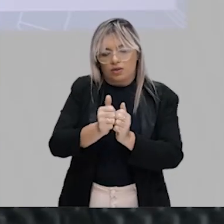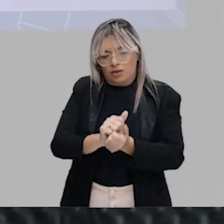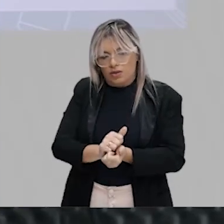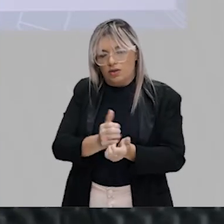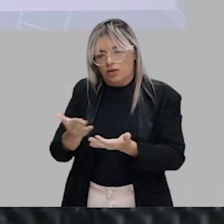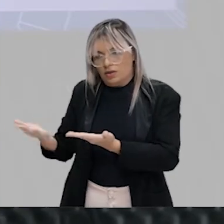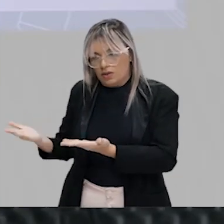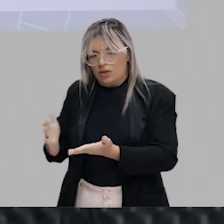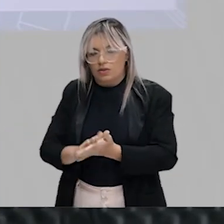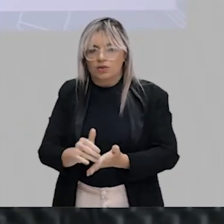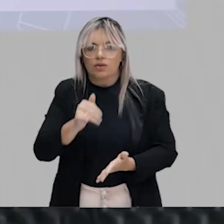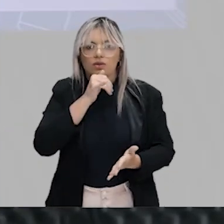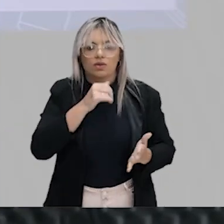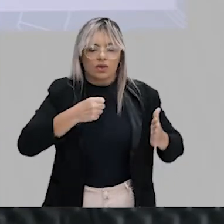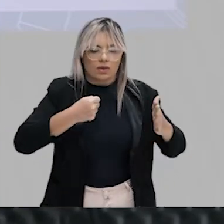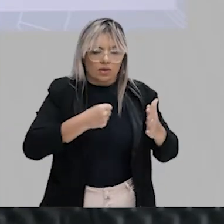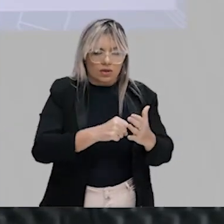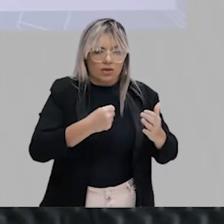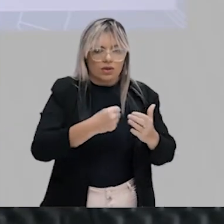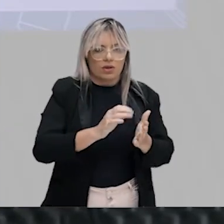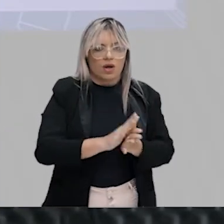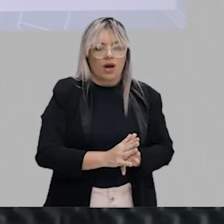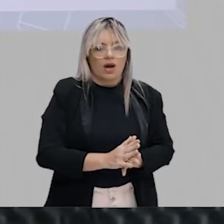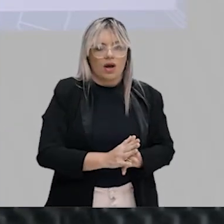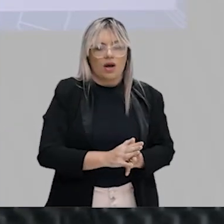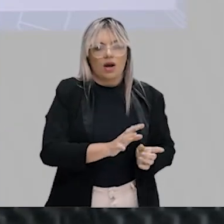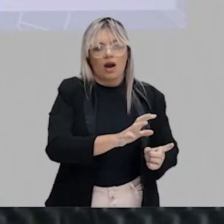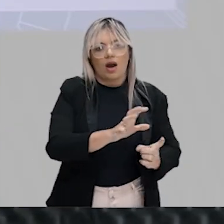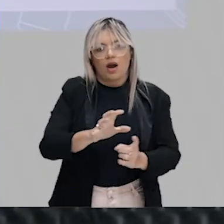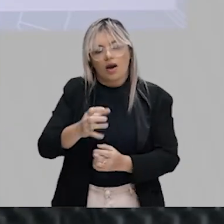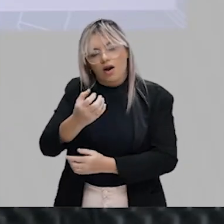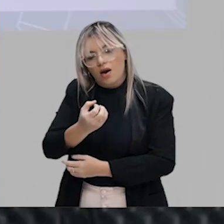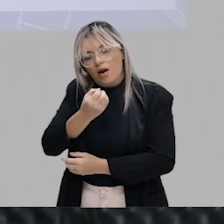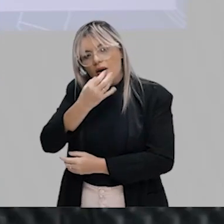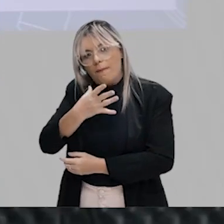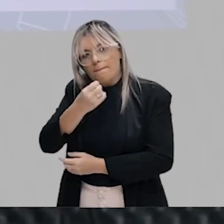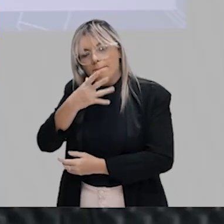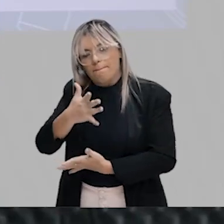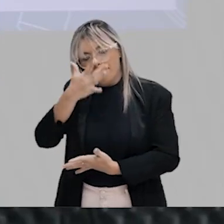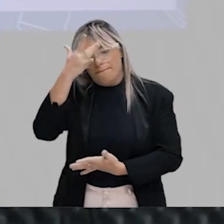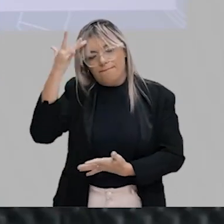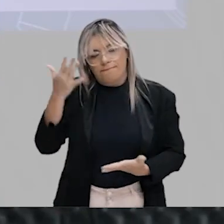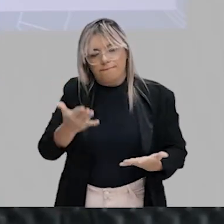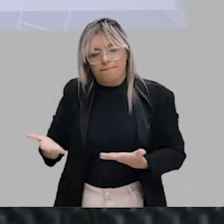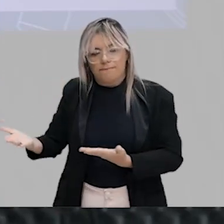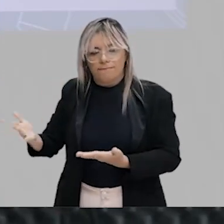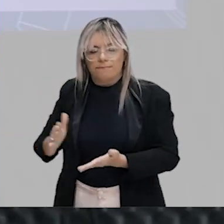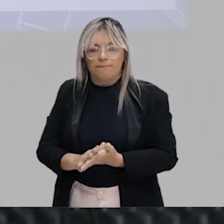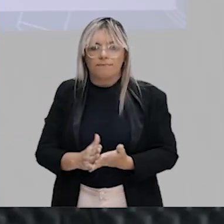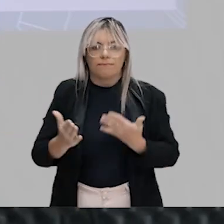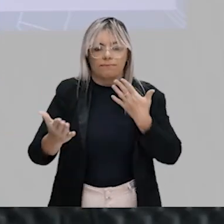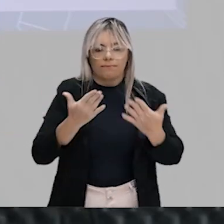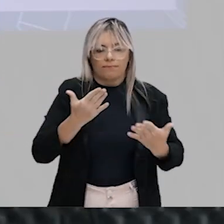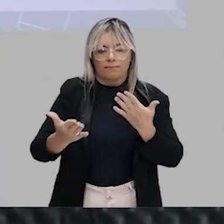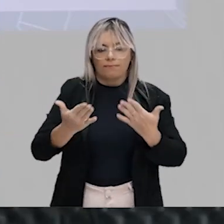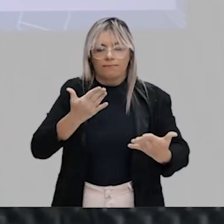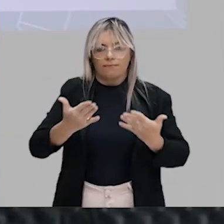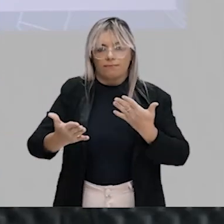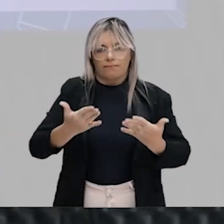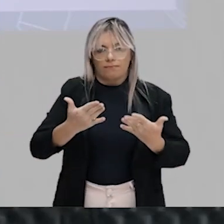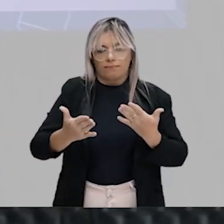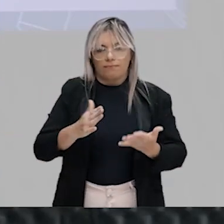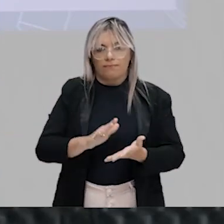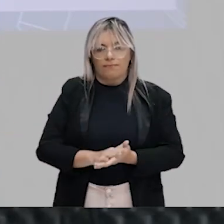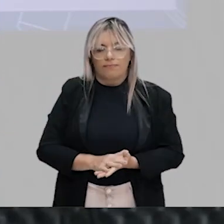da luta, vai trazer uma série de benefícios para o indivíduo, dentre eles os benefícios psicológicos,